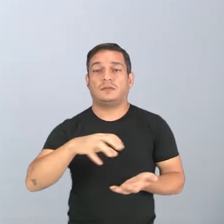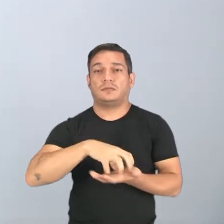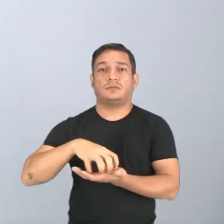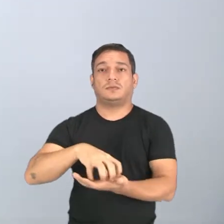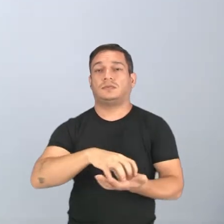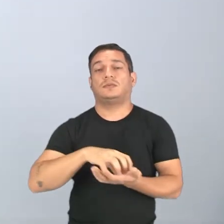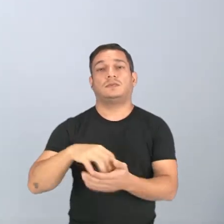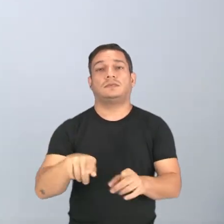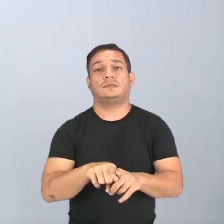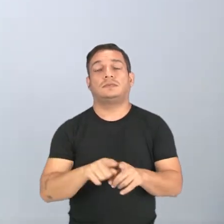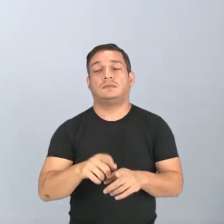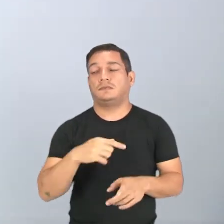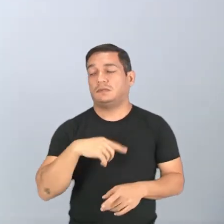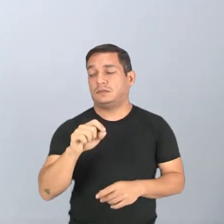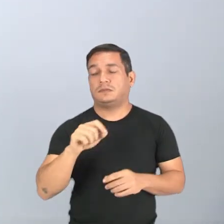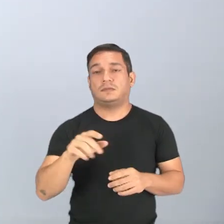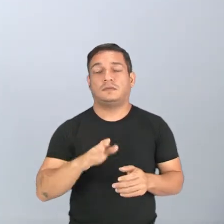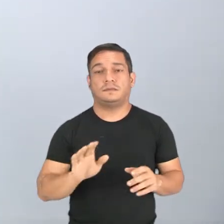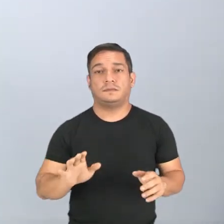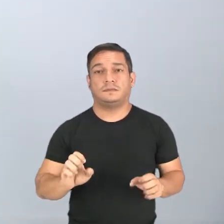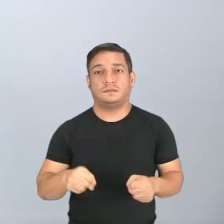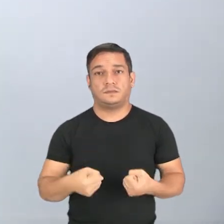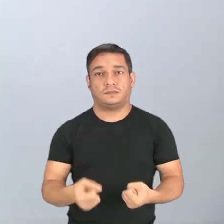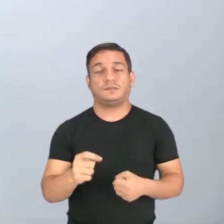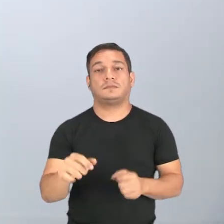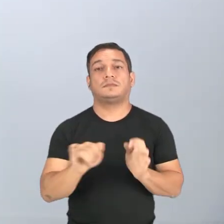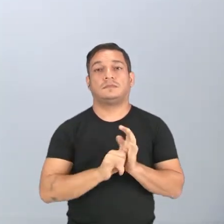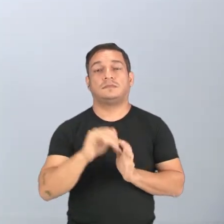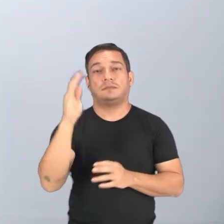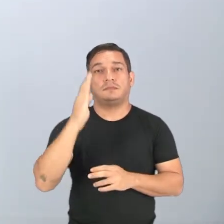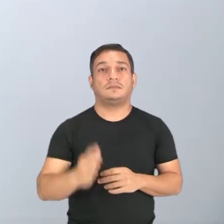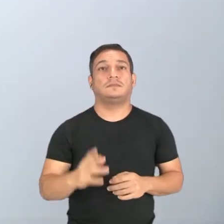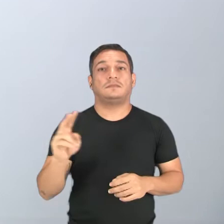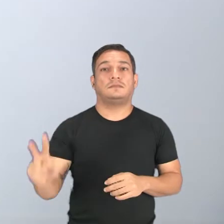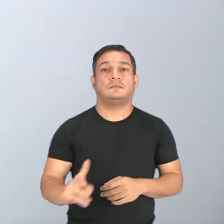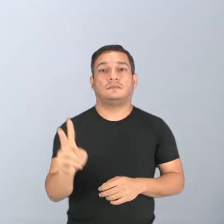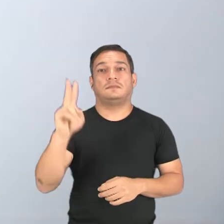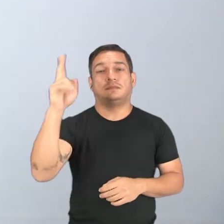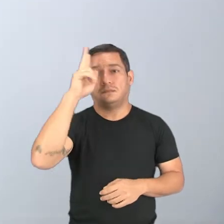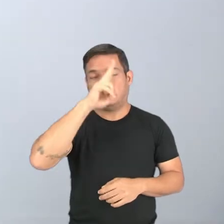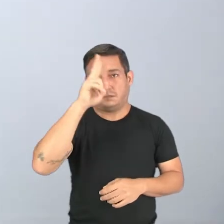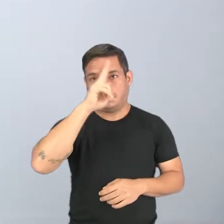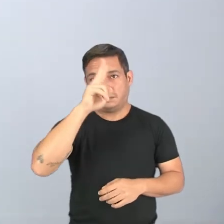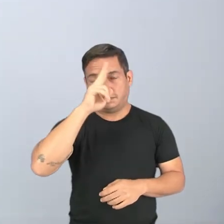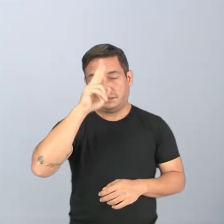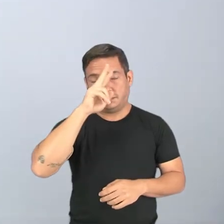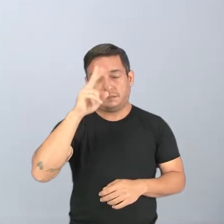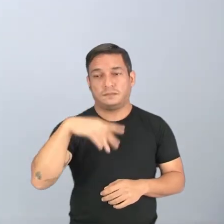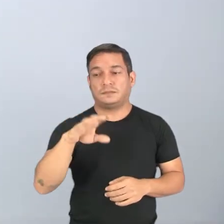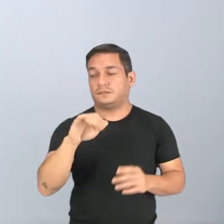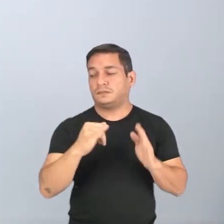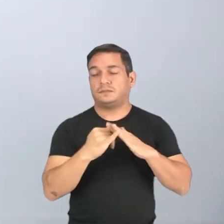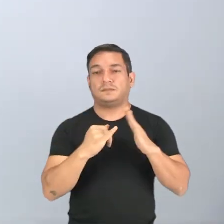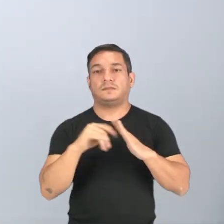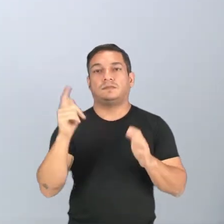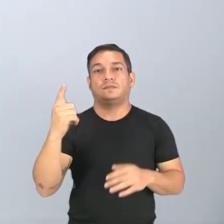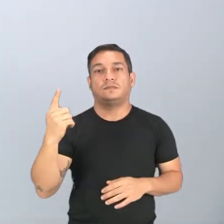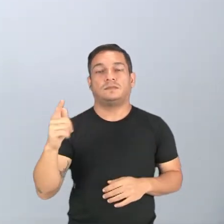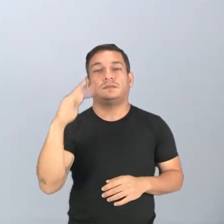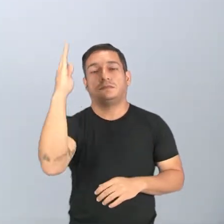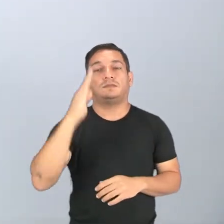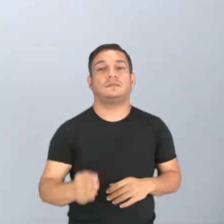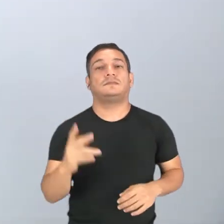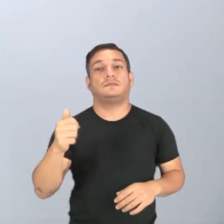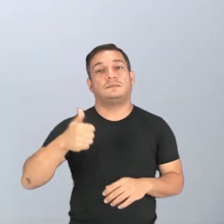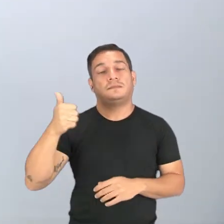órgãos, né, para reforçar essa identidade brasileira, valorizar a nossa história. Então, o Instituto Histórico e Geográfico